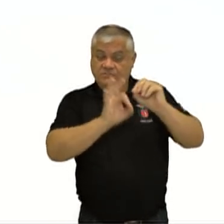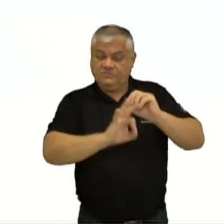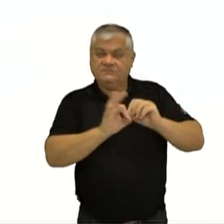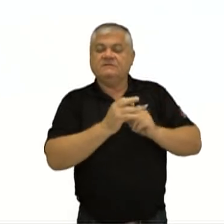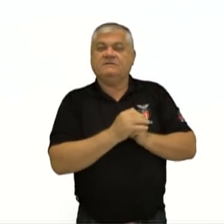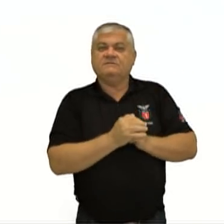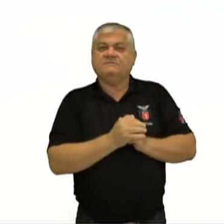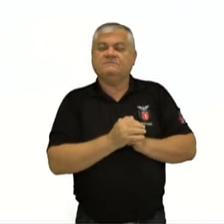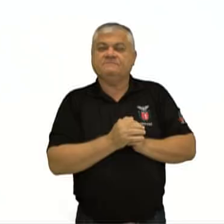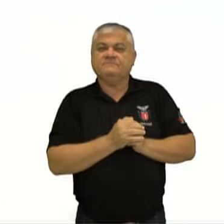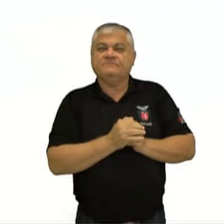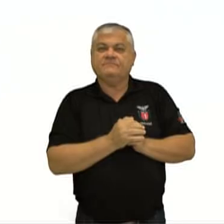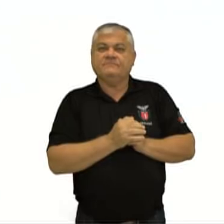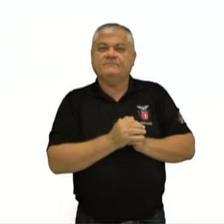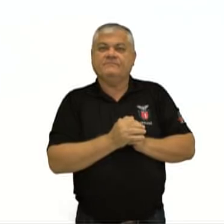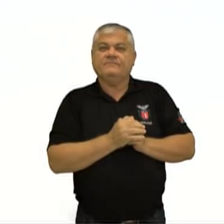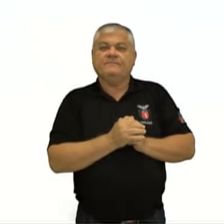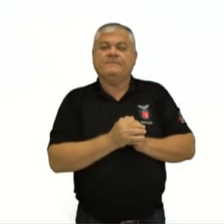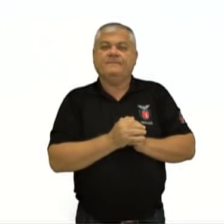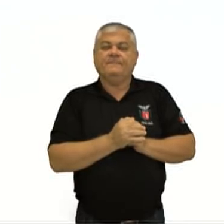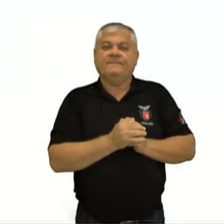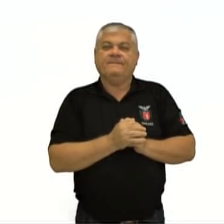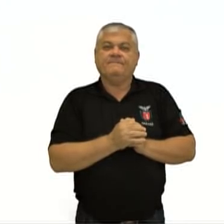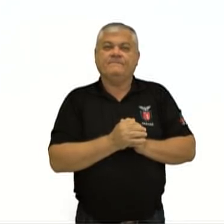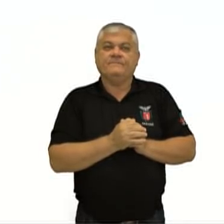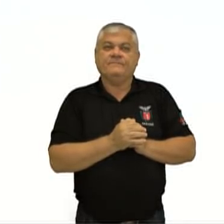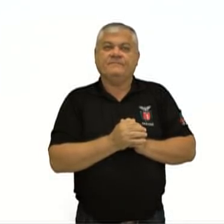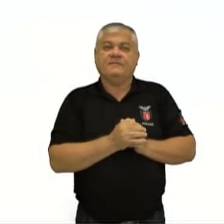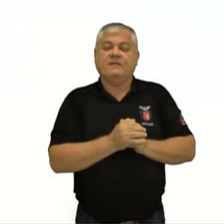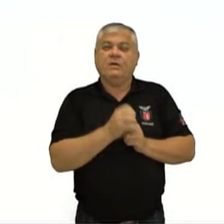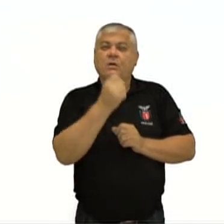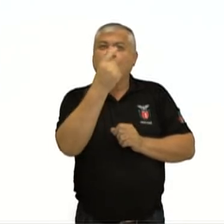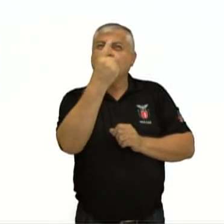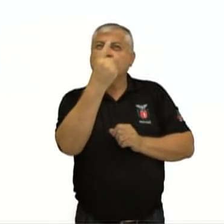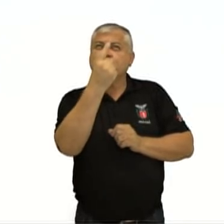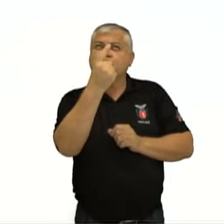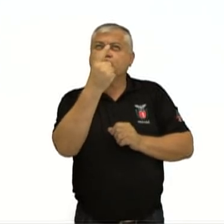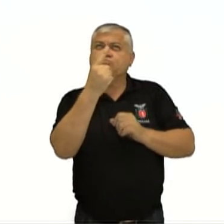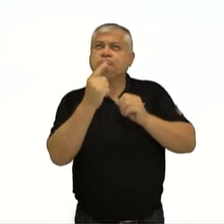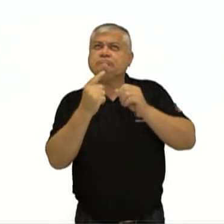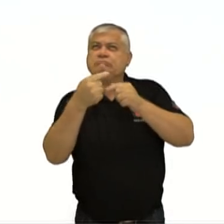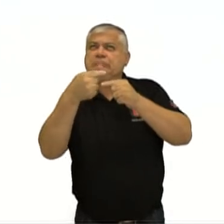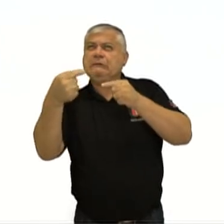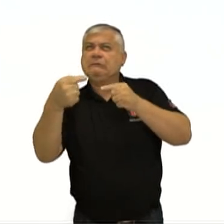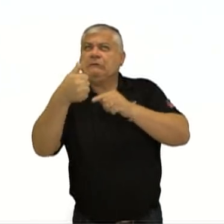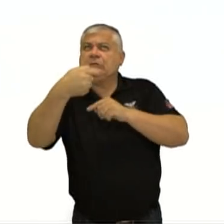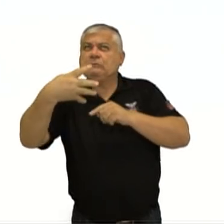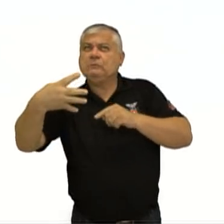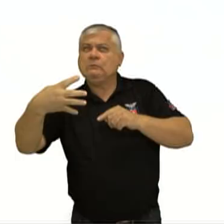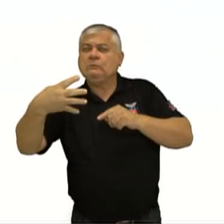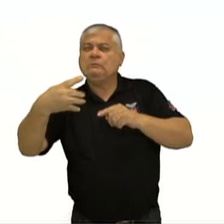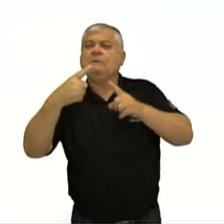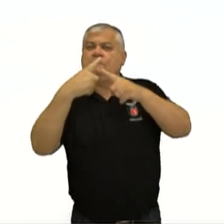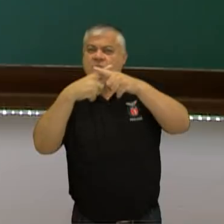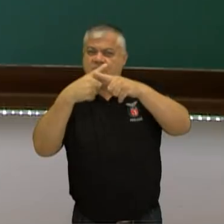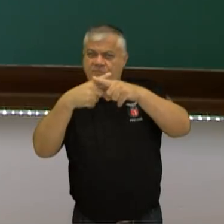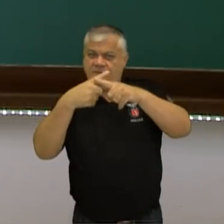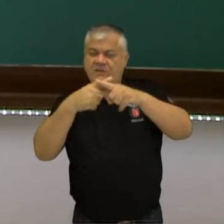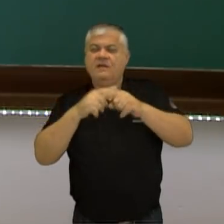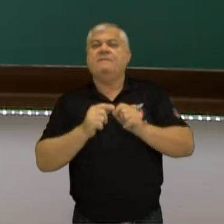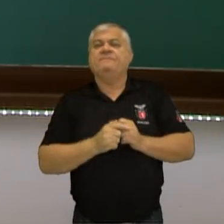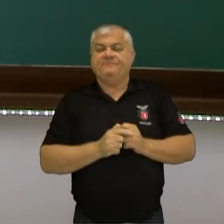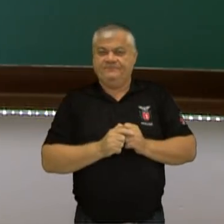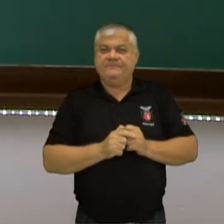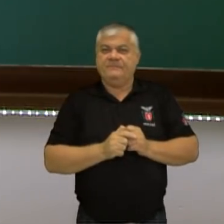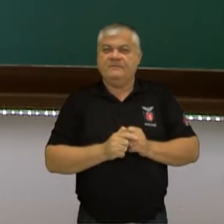1, eu vou dividir em 100 partes. Do 1 para chegar no 14, eu vou fazer o quê? Eu vou multiplicar em 14, vou multiplicar